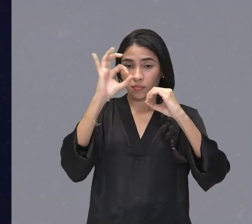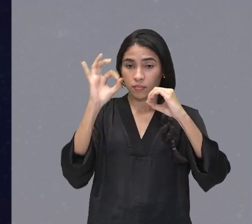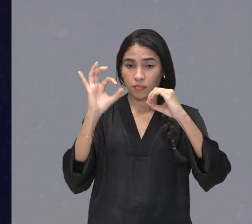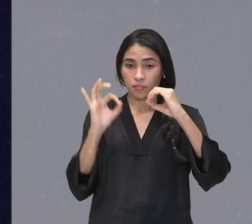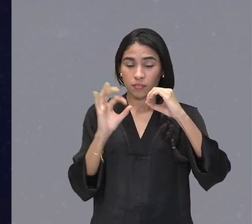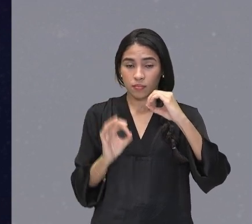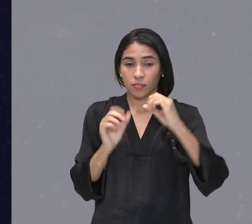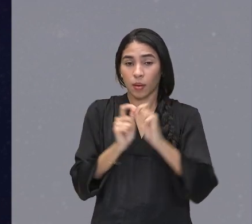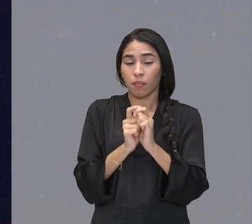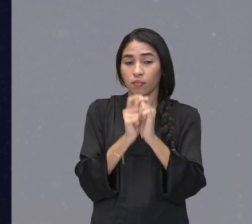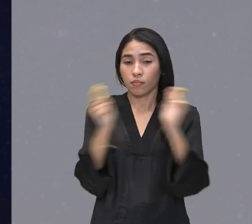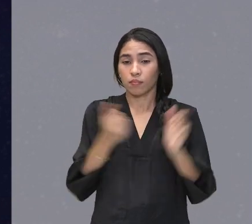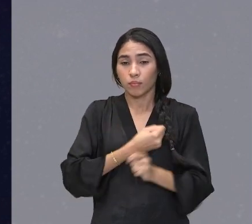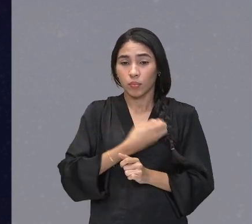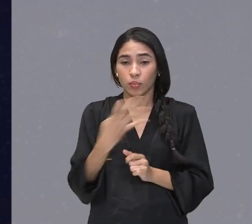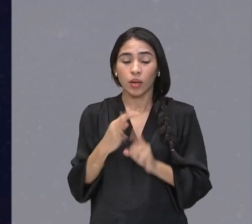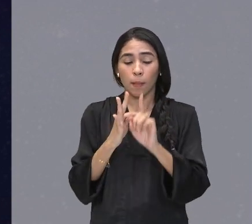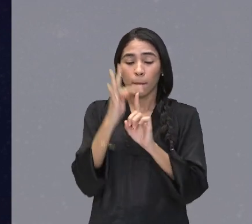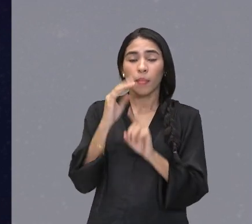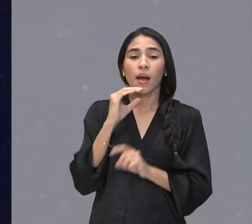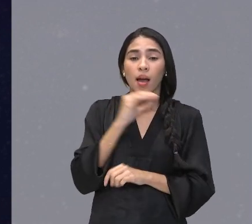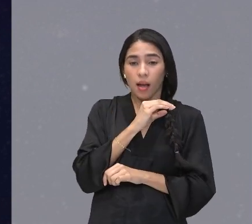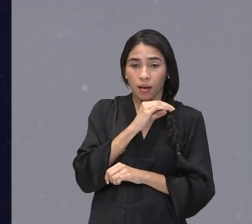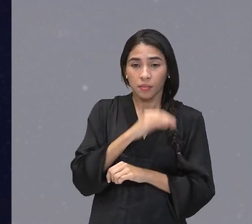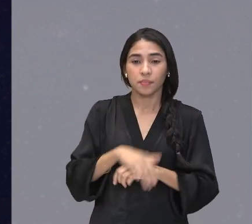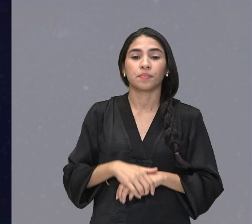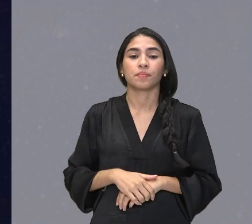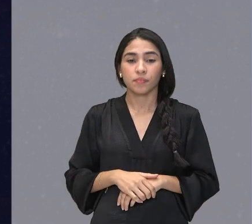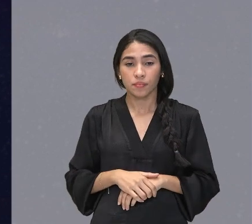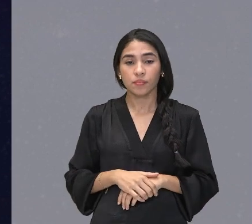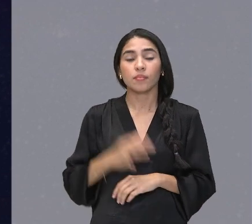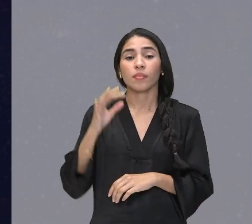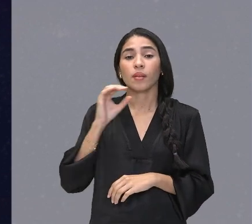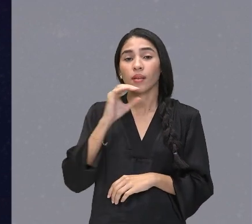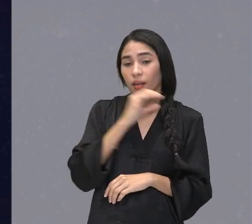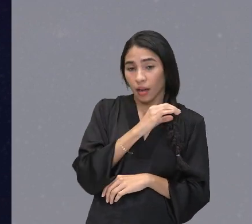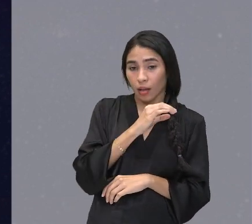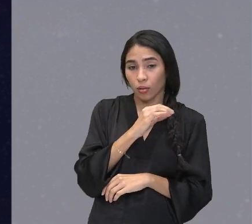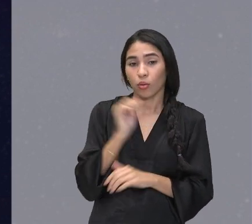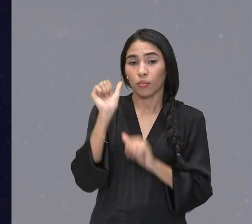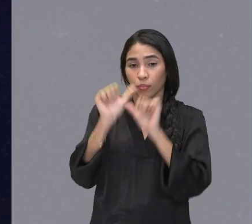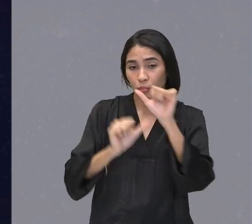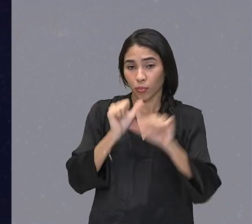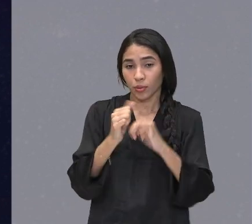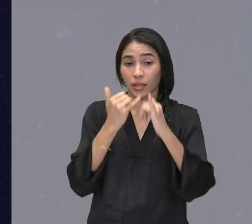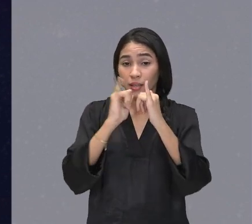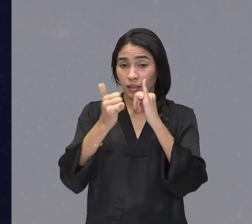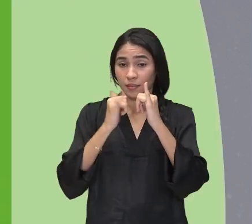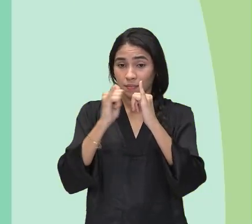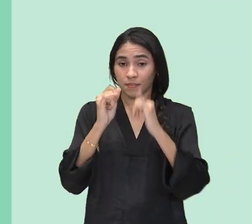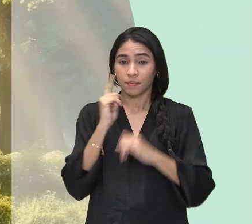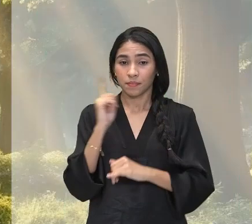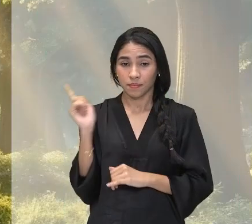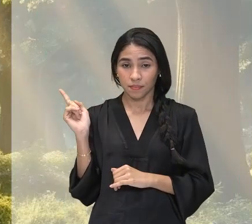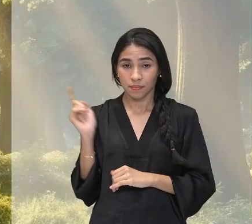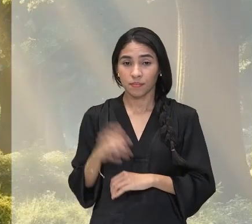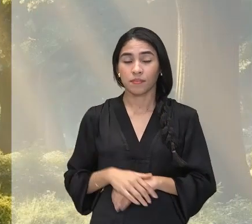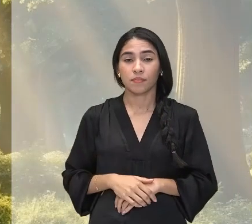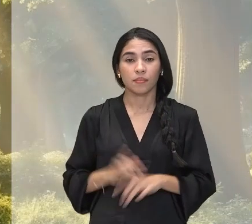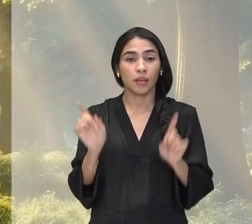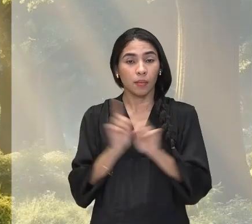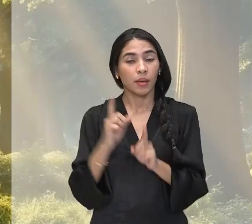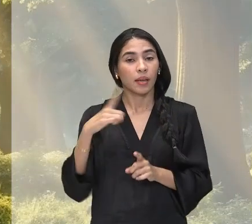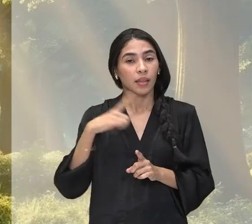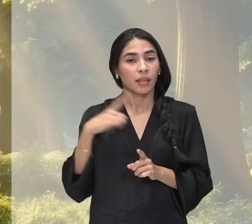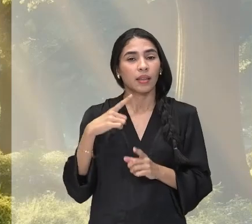uma grande quantidade de calor. Esse calor, então, é transformado em eletricidade. Existem